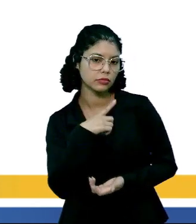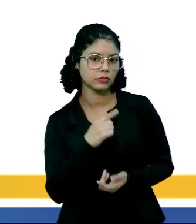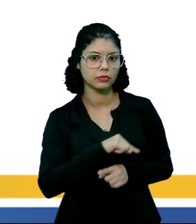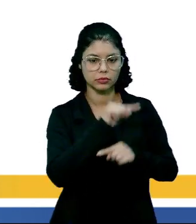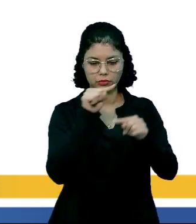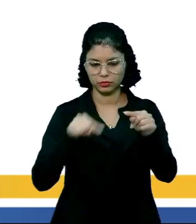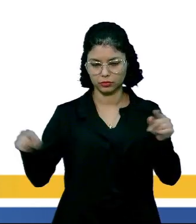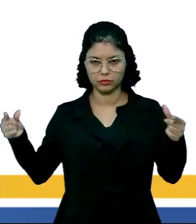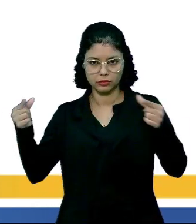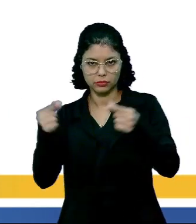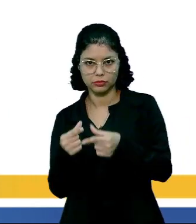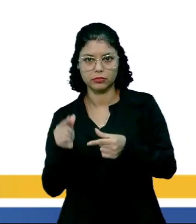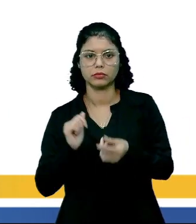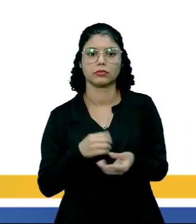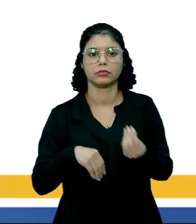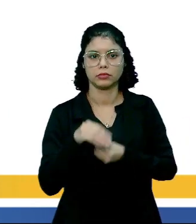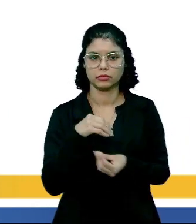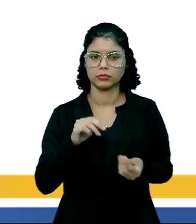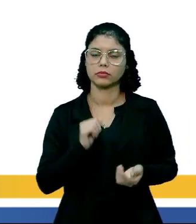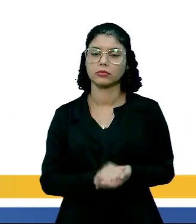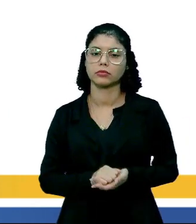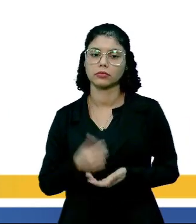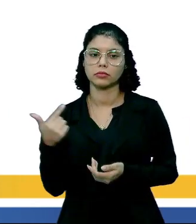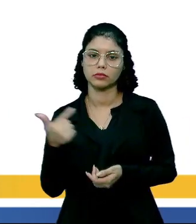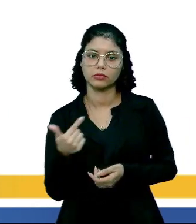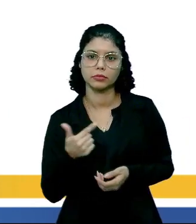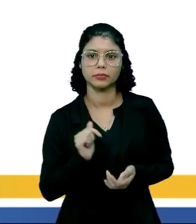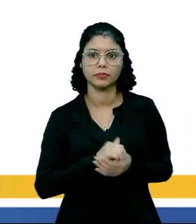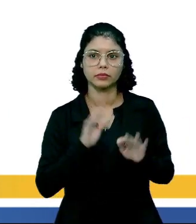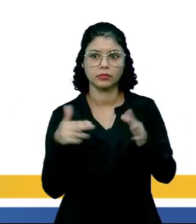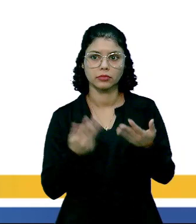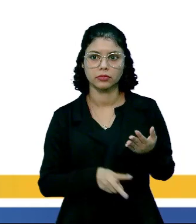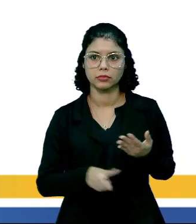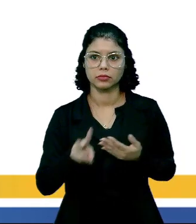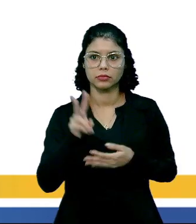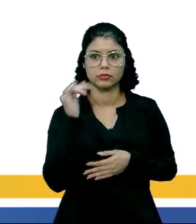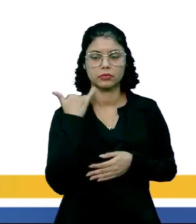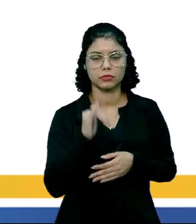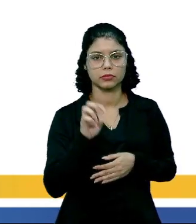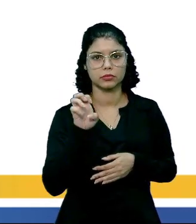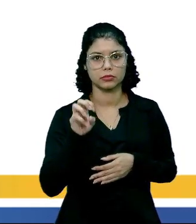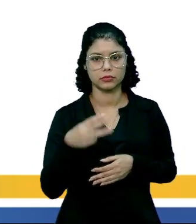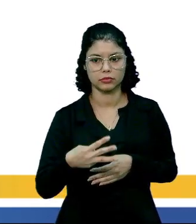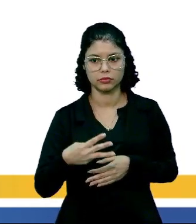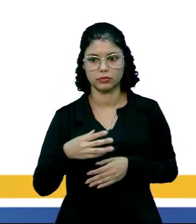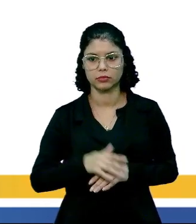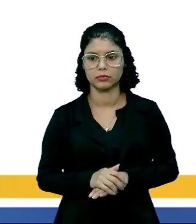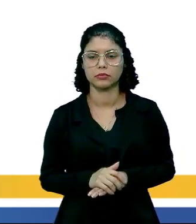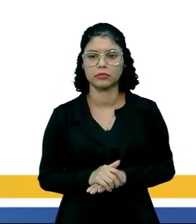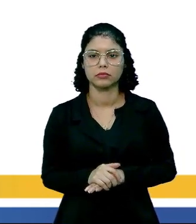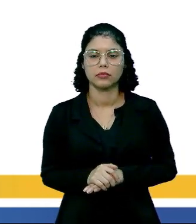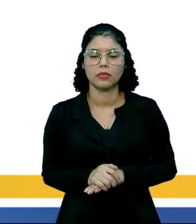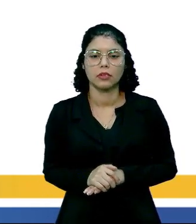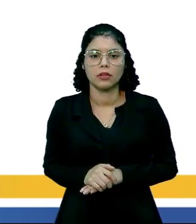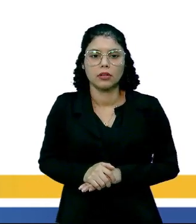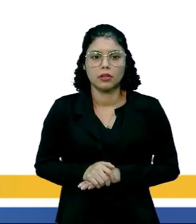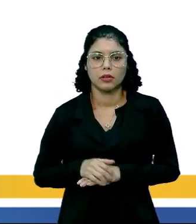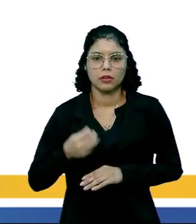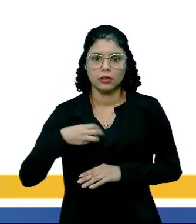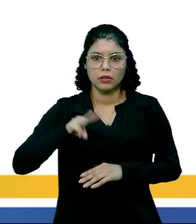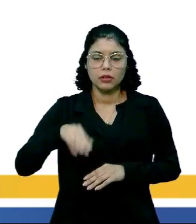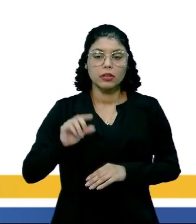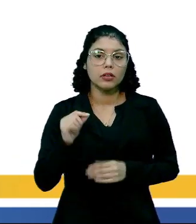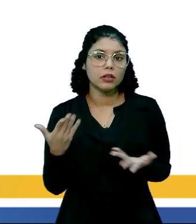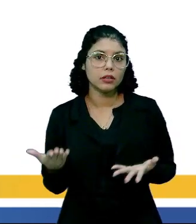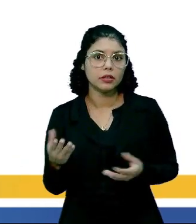uma curva menor então a reação ela é catalisada 2 qual o valor da quantidade de energia é 3 quem é o E3 ali